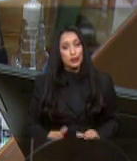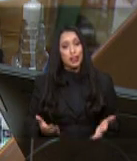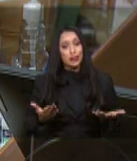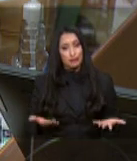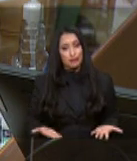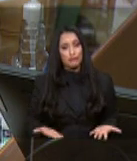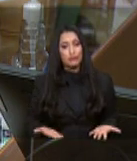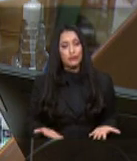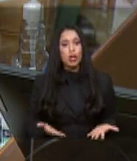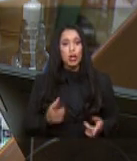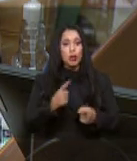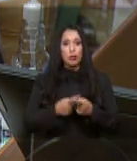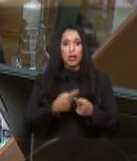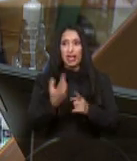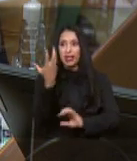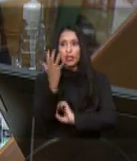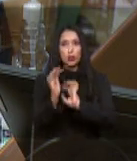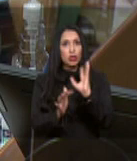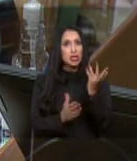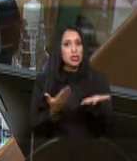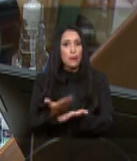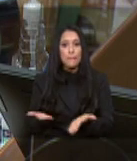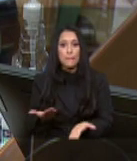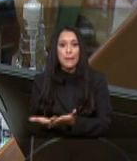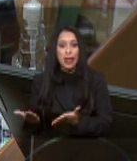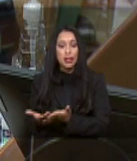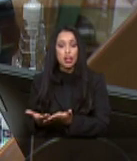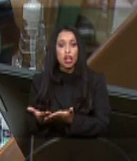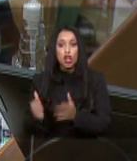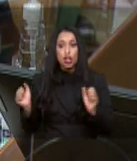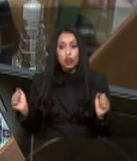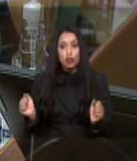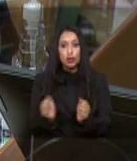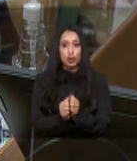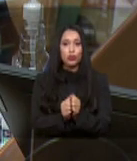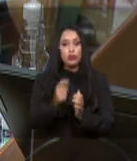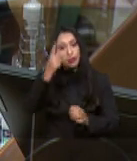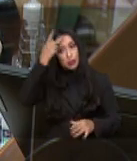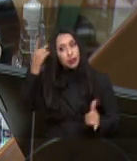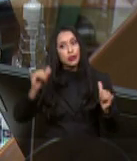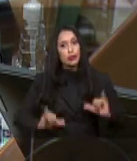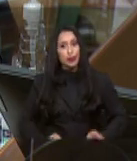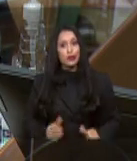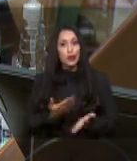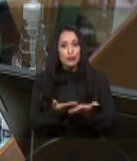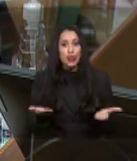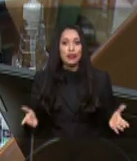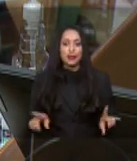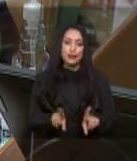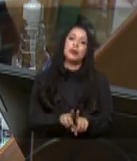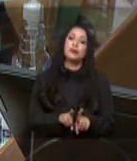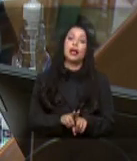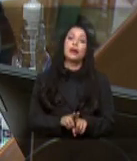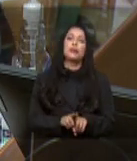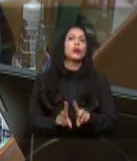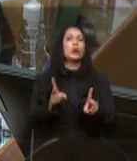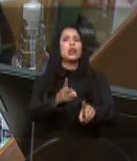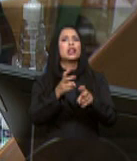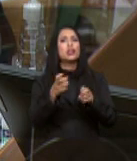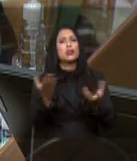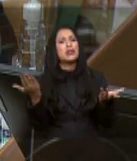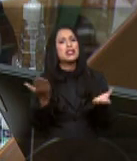tempos, porque a natureza não se deixa morrer sem levar junto aqueles que a mutilaram. E o que se põe em julgamento